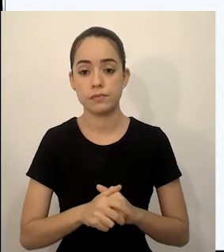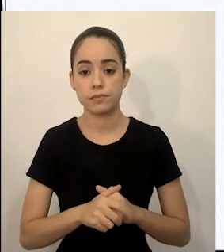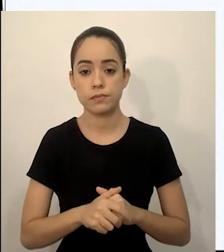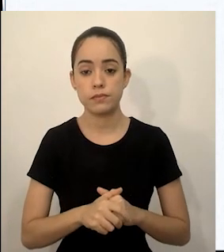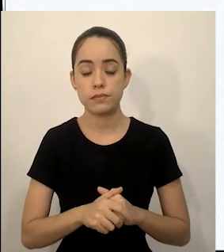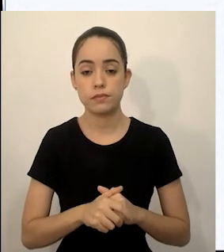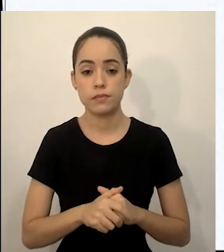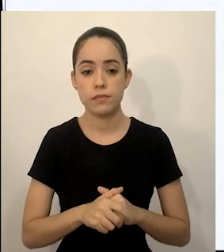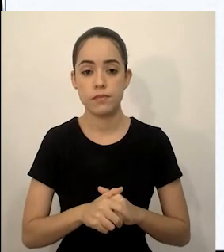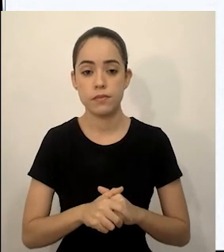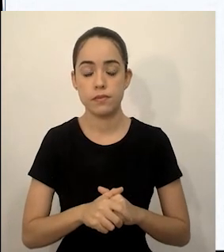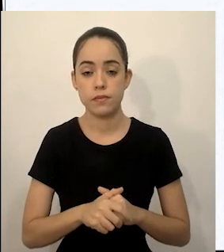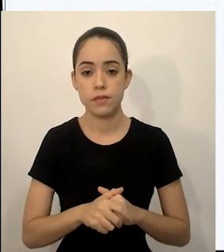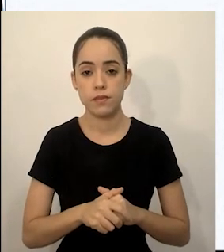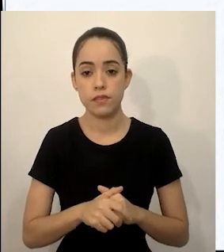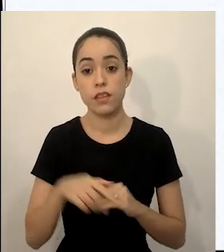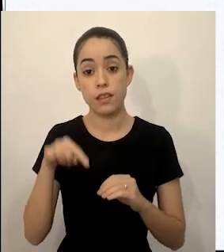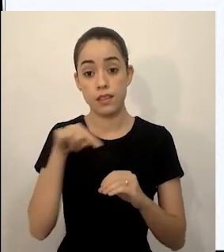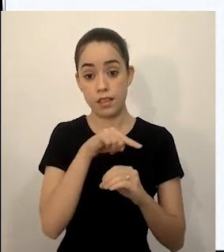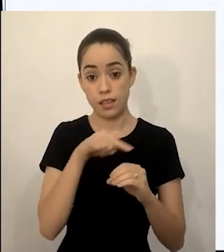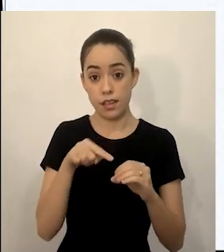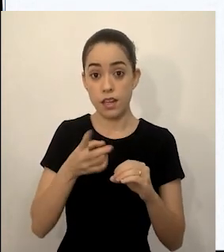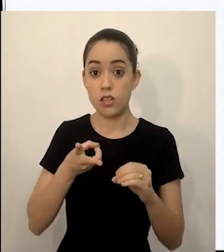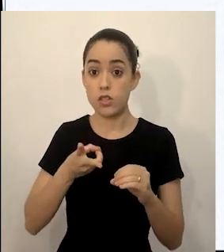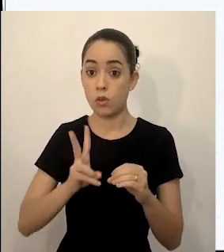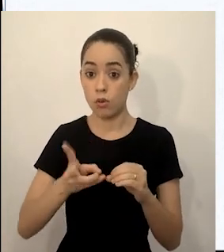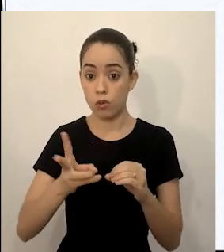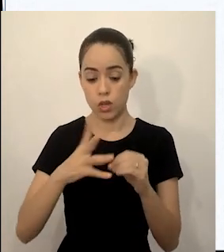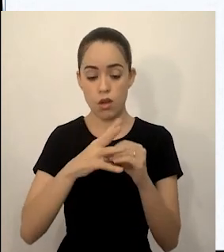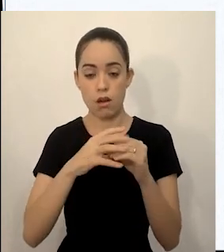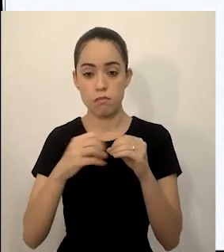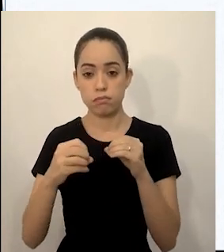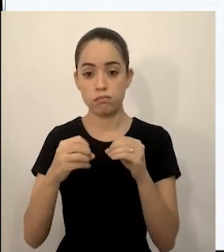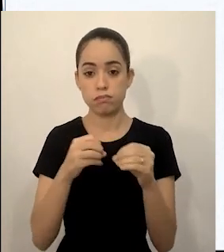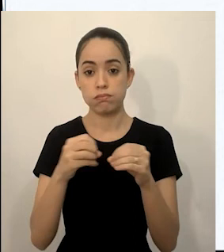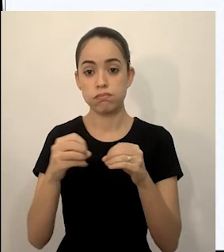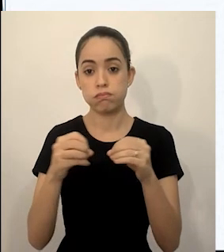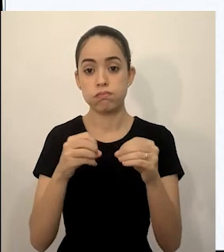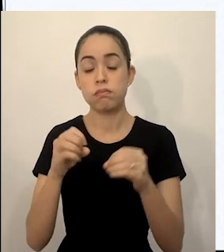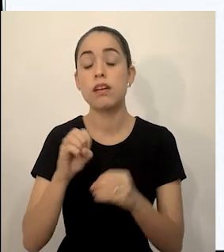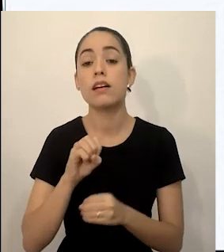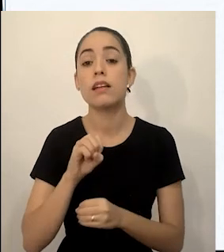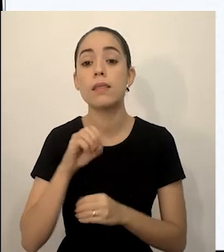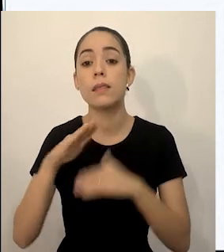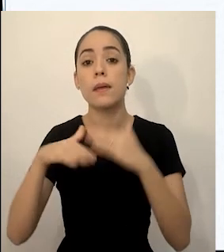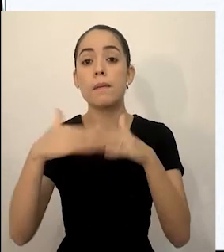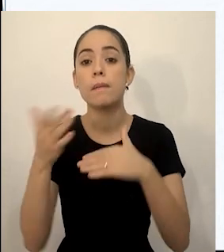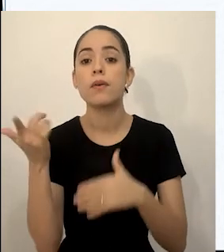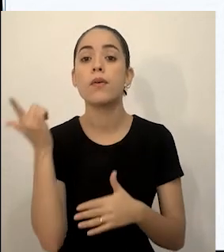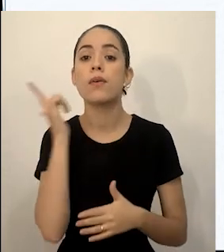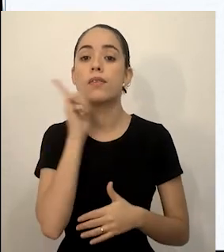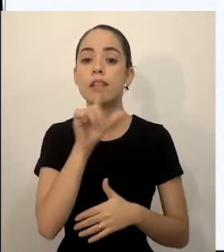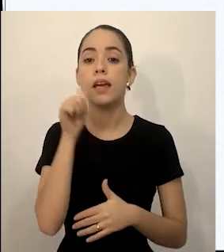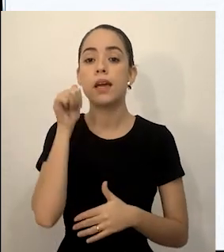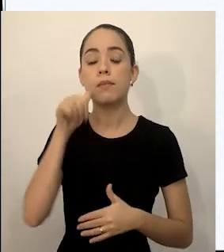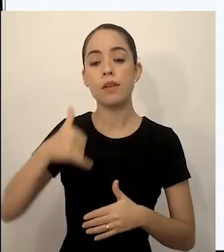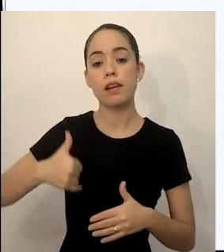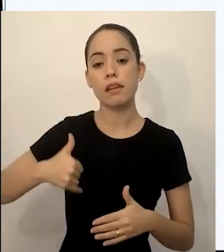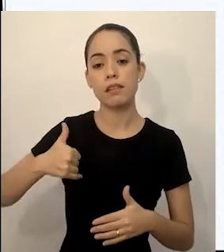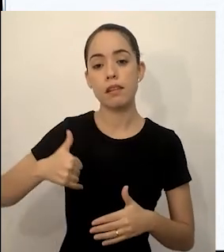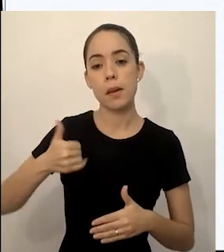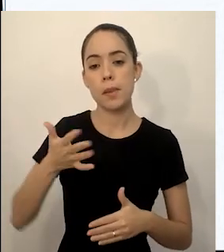Contudo, só continuarão o processo de meiose quando for